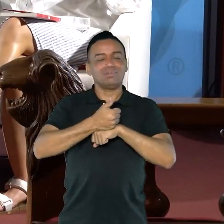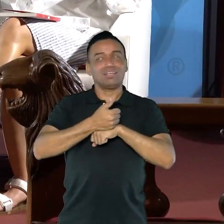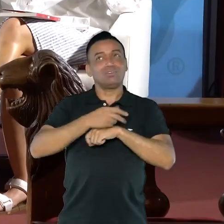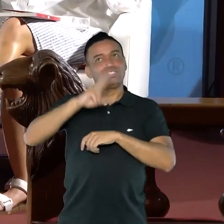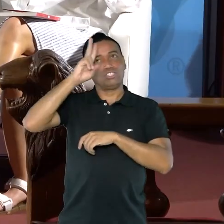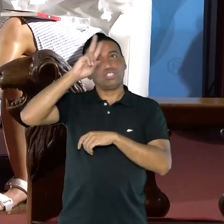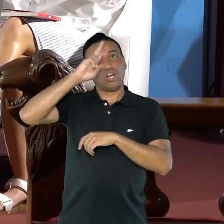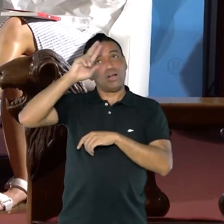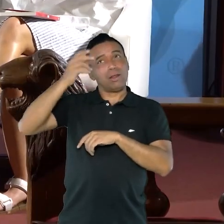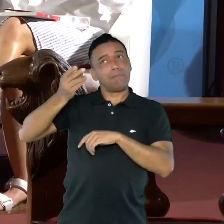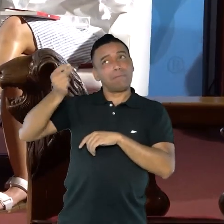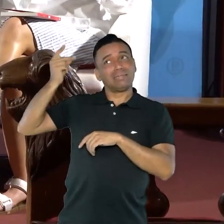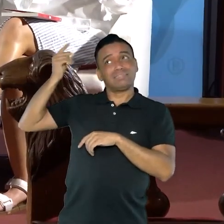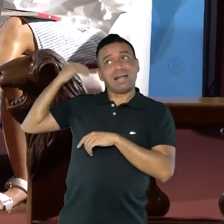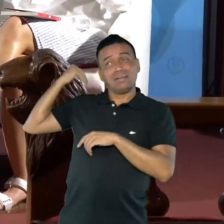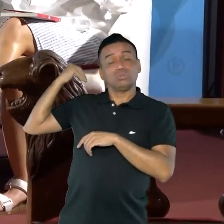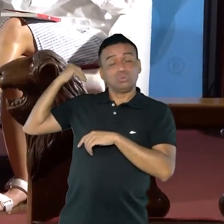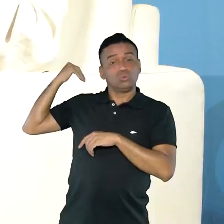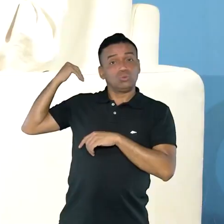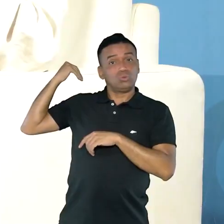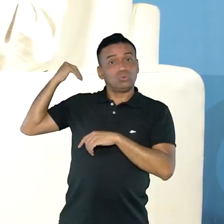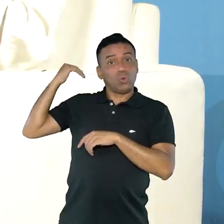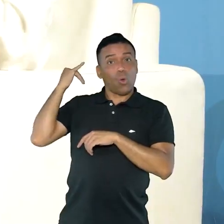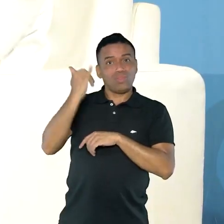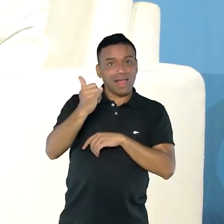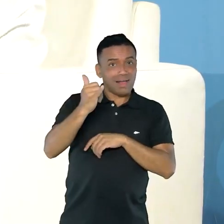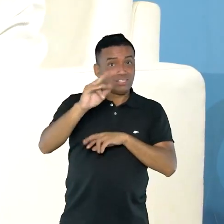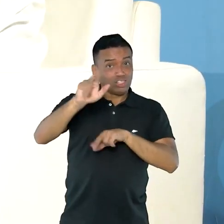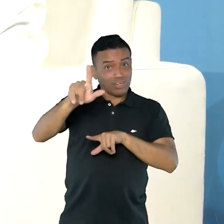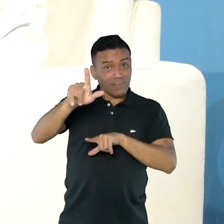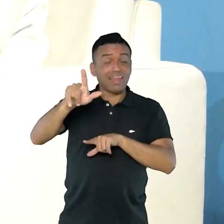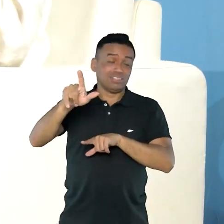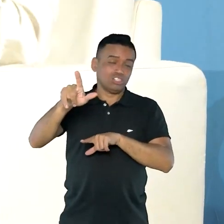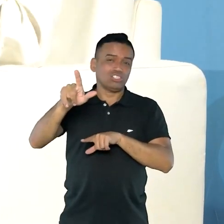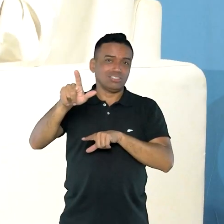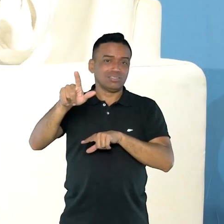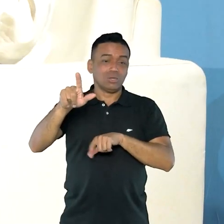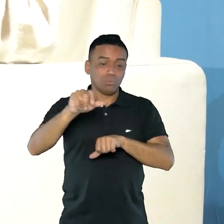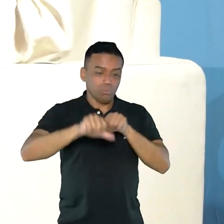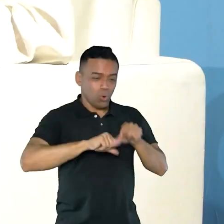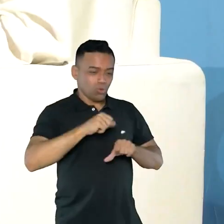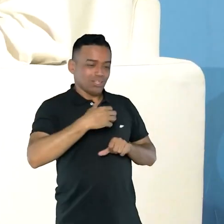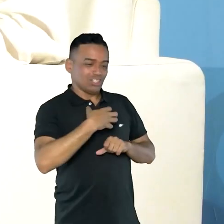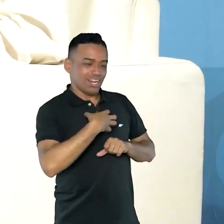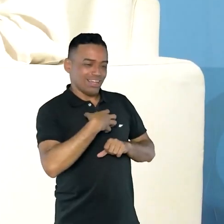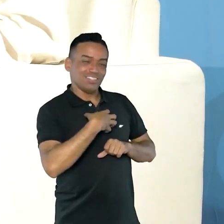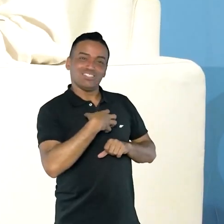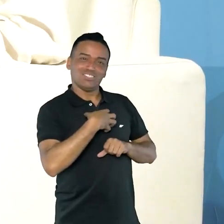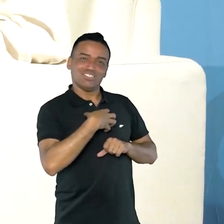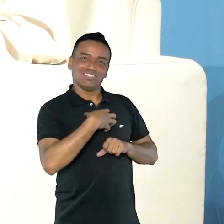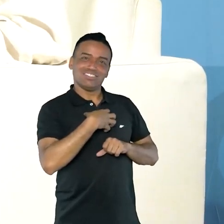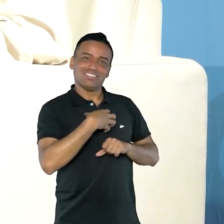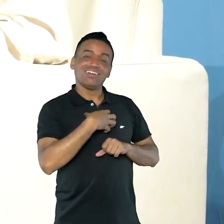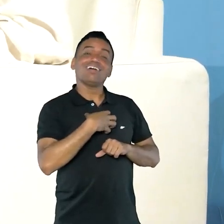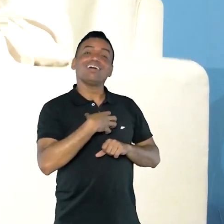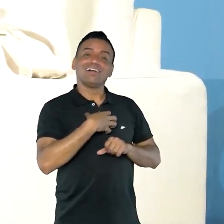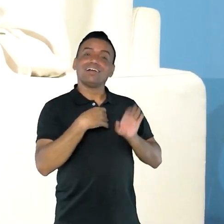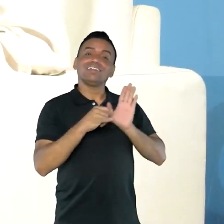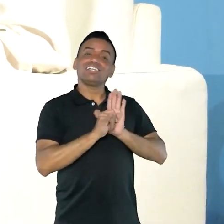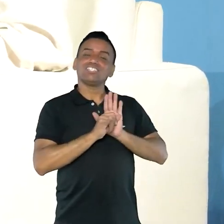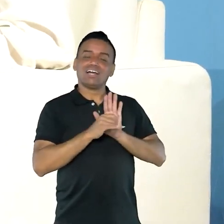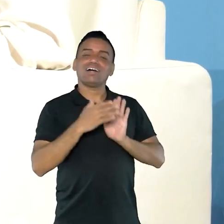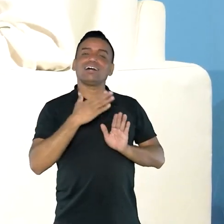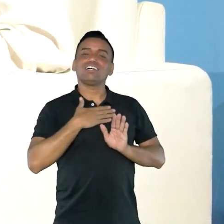forma, isso modifica, de algum jeito, quem a gente é, como a gente está no mundo, né?